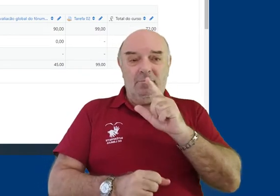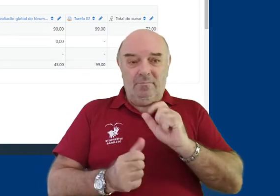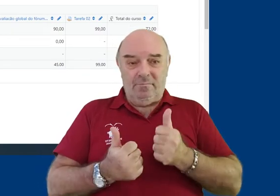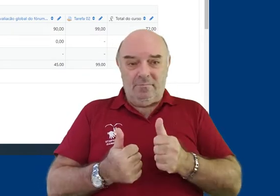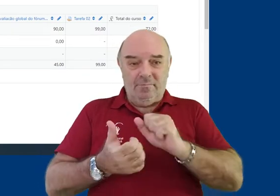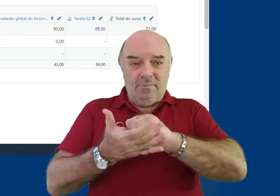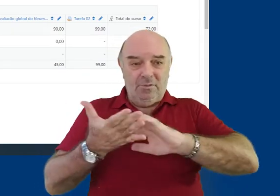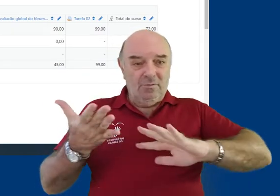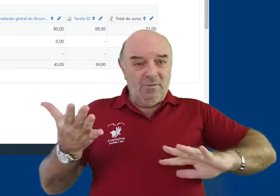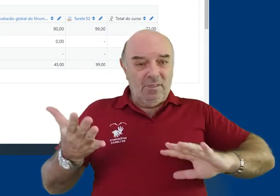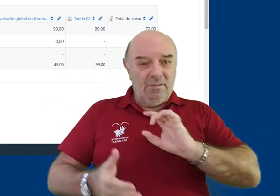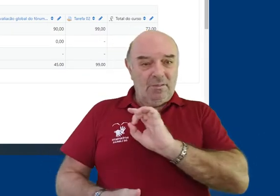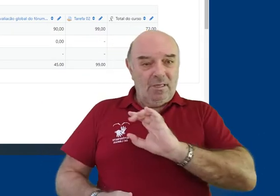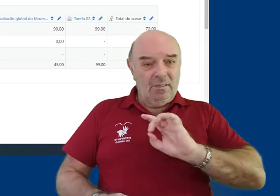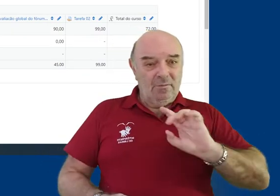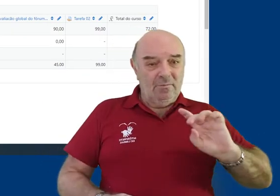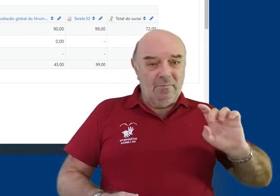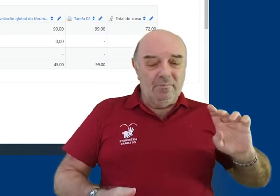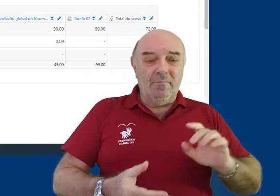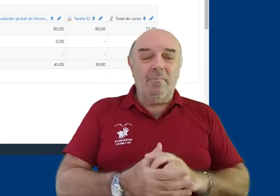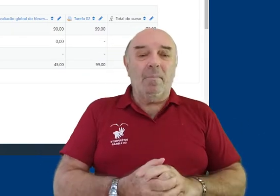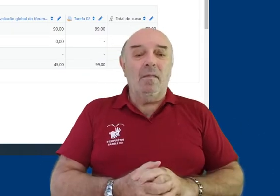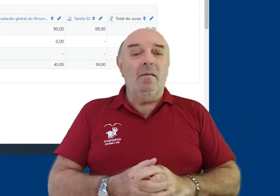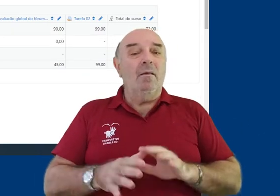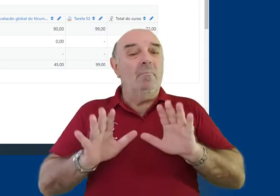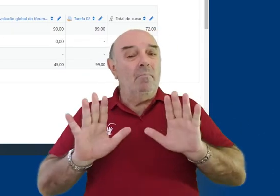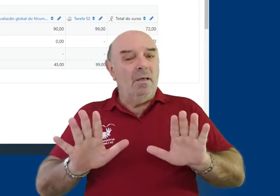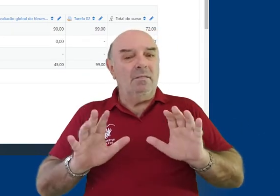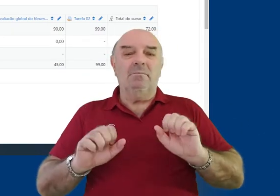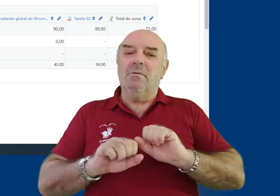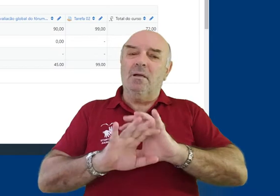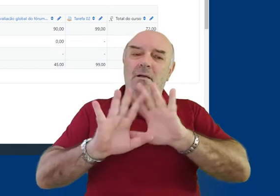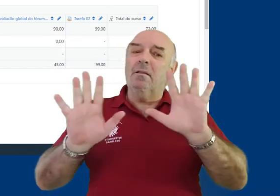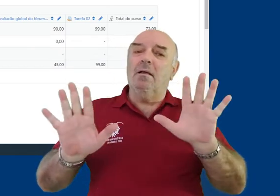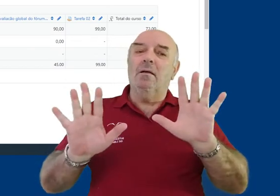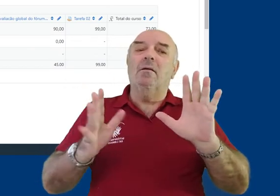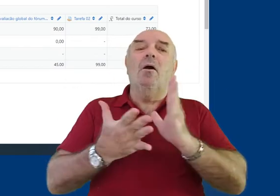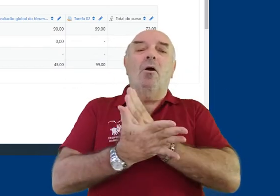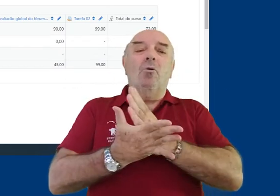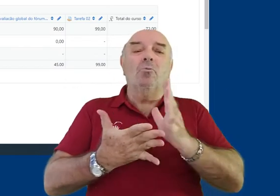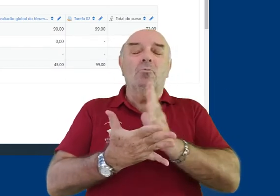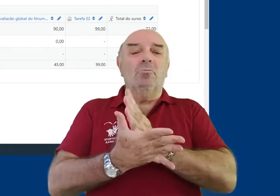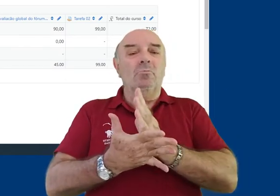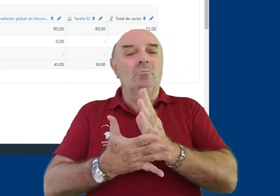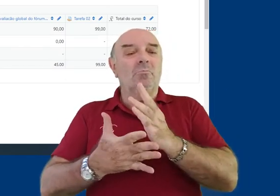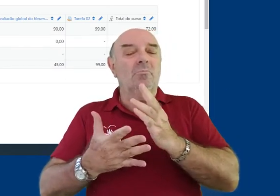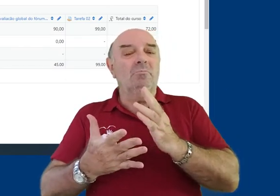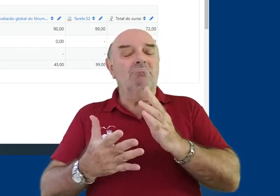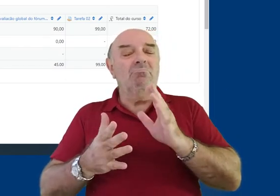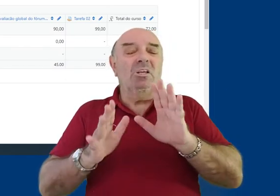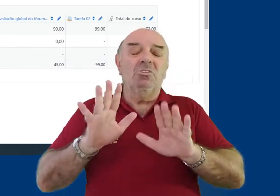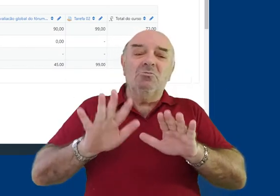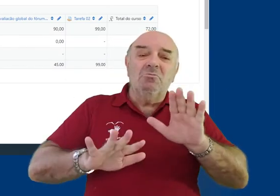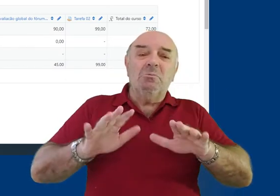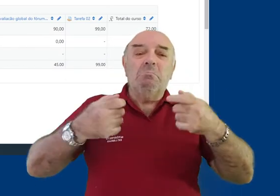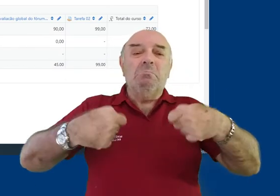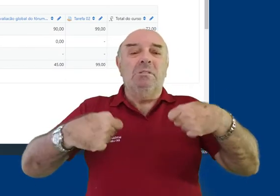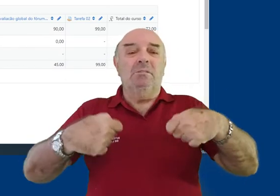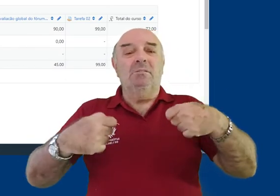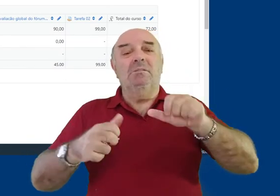No entanto, vão ocorrer casos de exceção onde será necessário fazer a